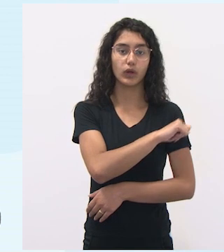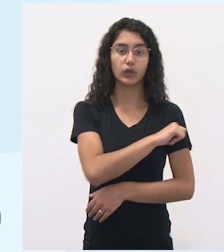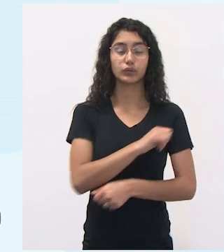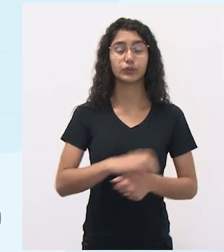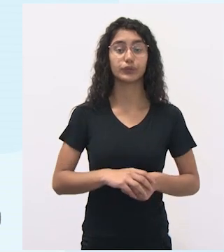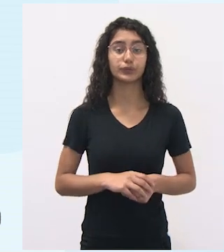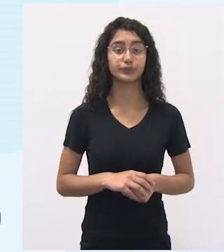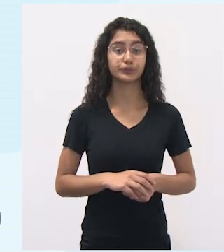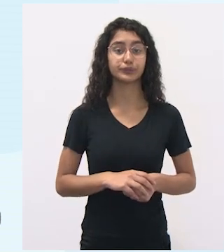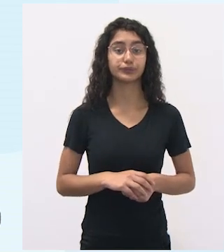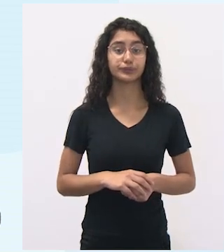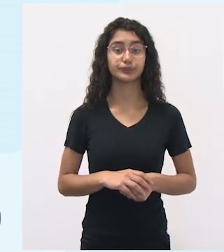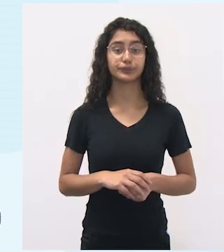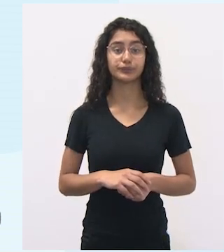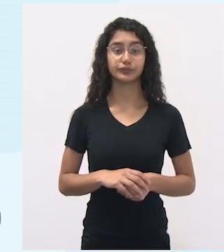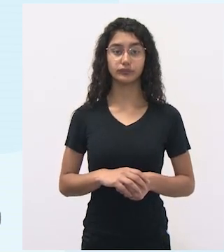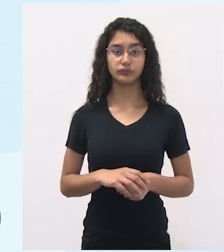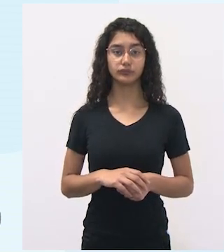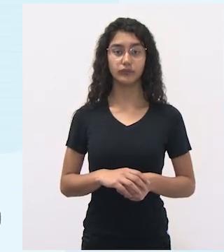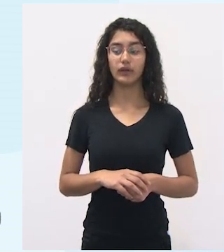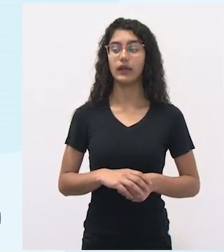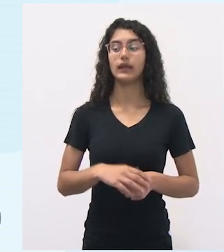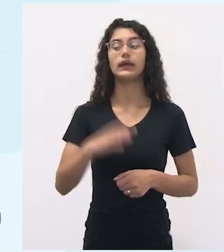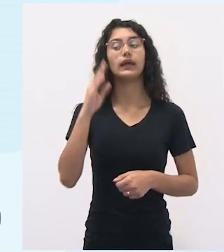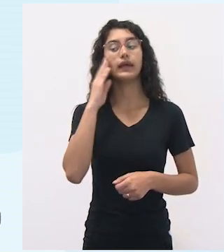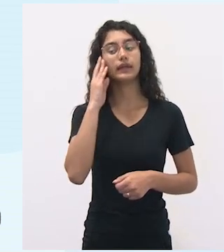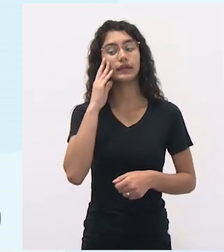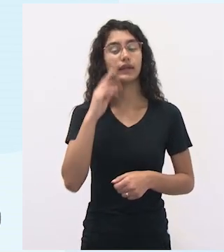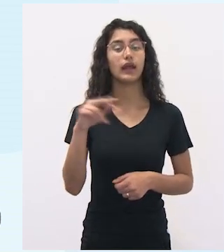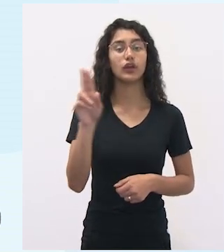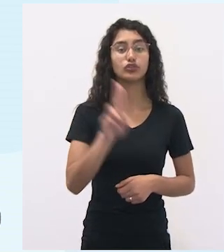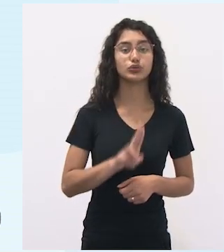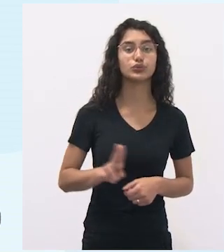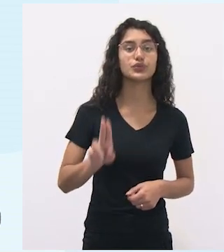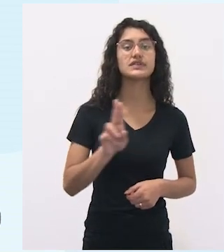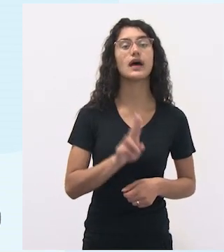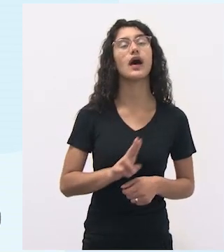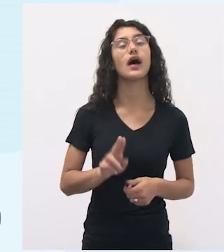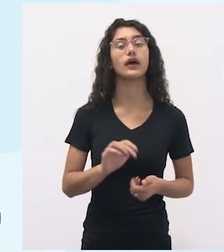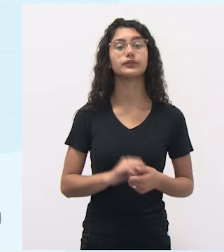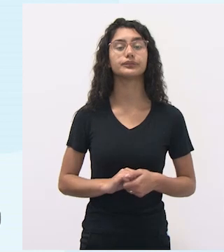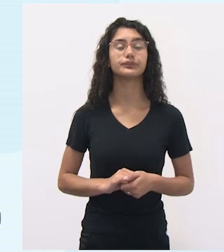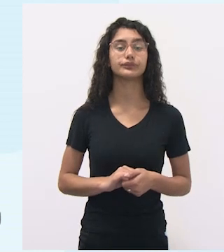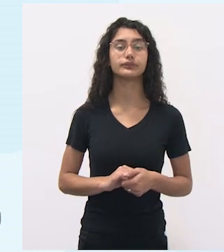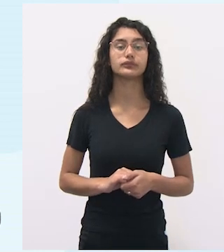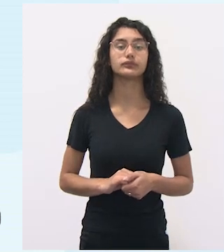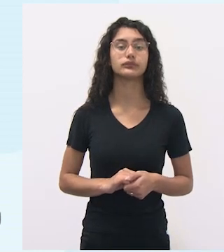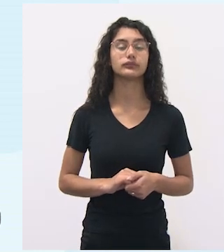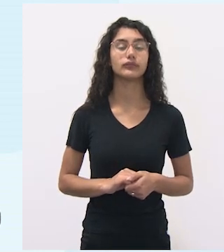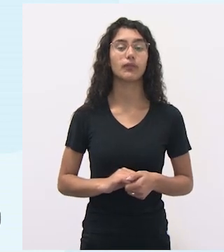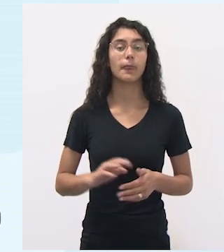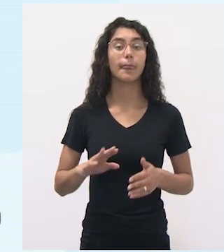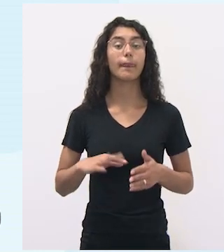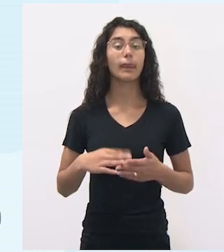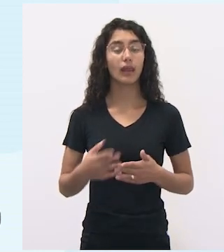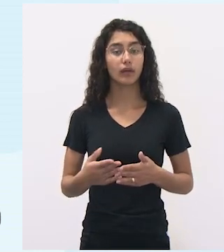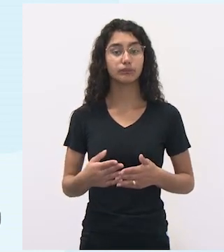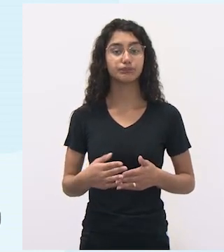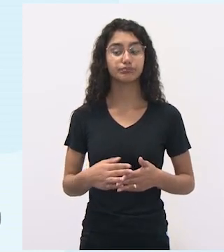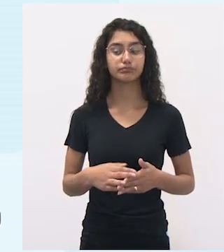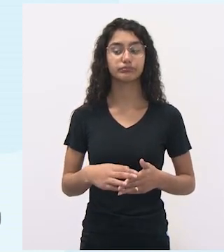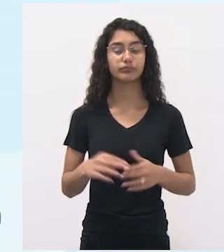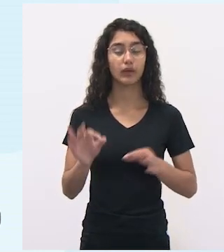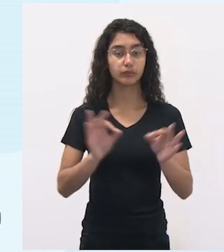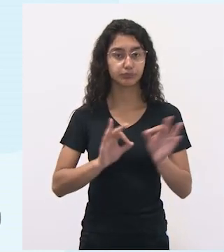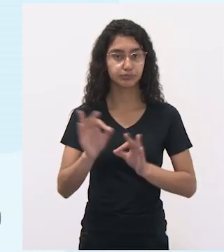sabe a aplicação, ele sabe aplicar, usar, fazer uso. E aí trouxeram a taxonomia revisitada, que